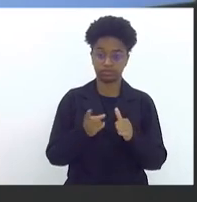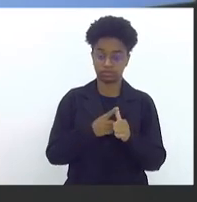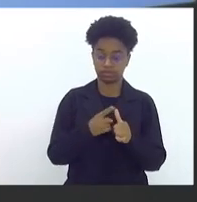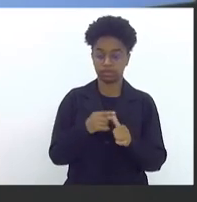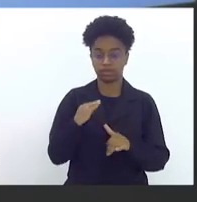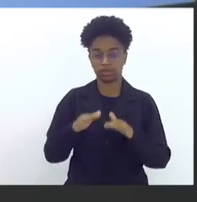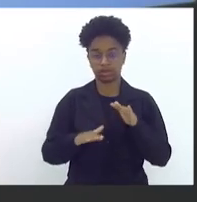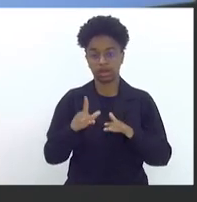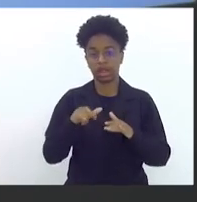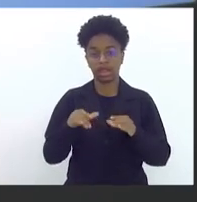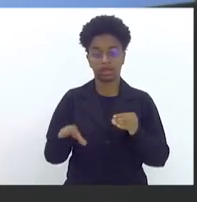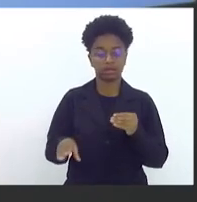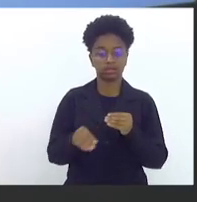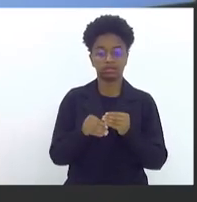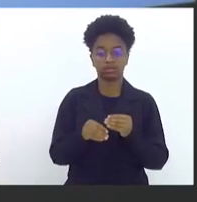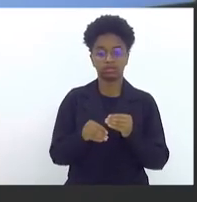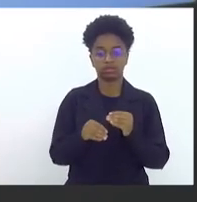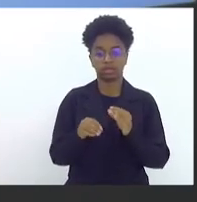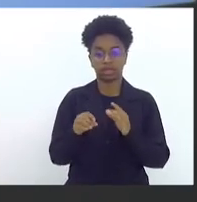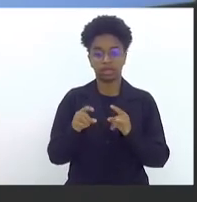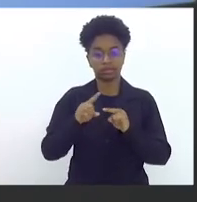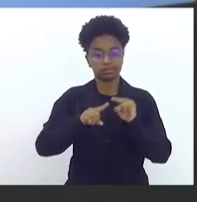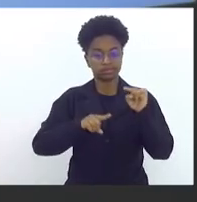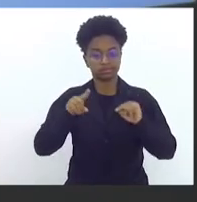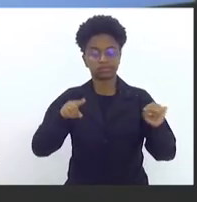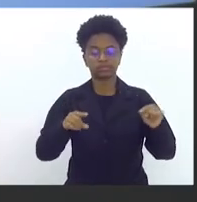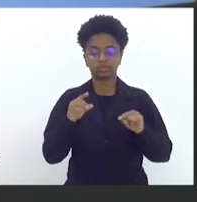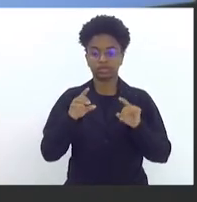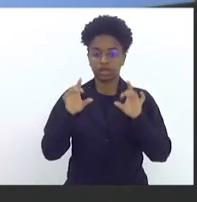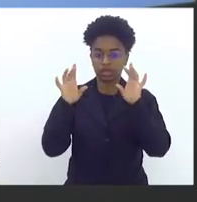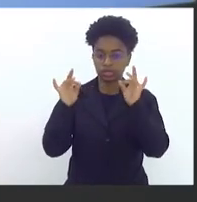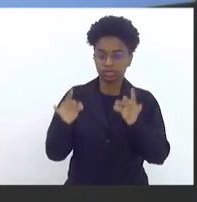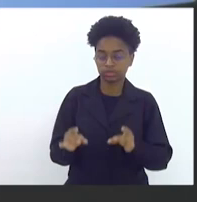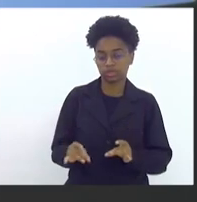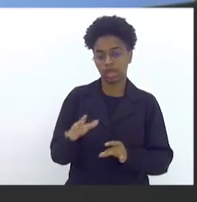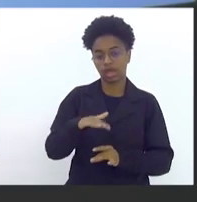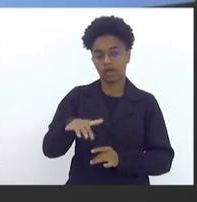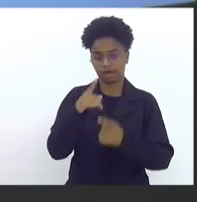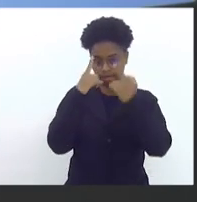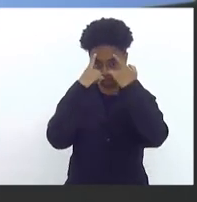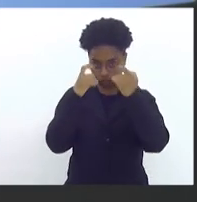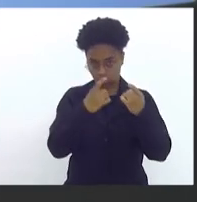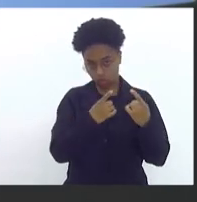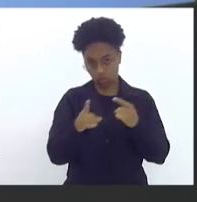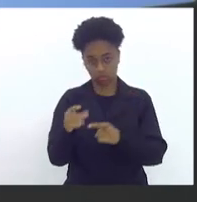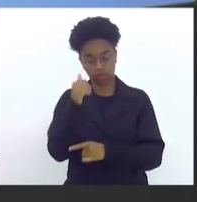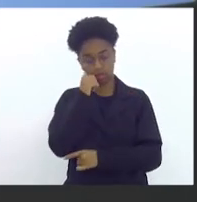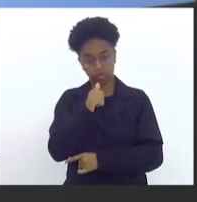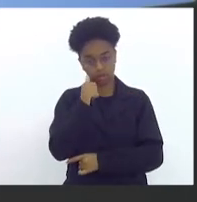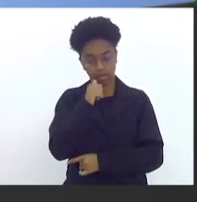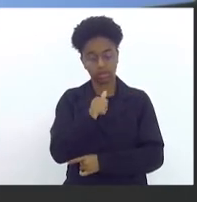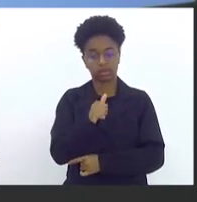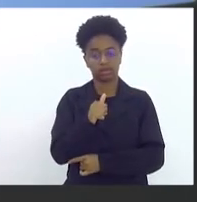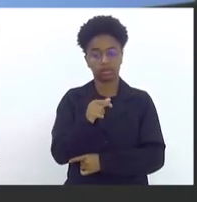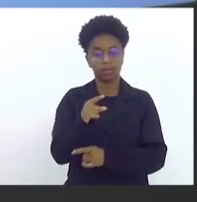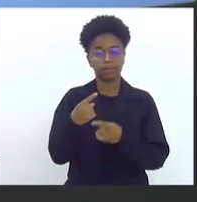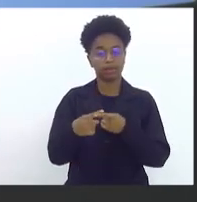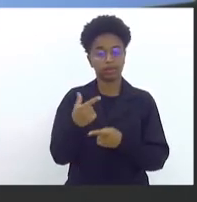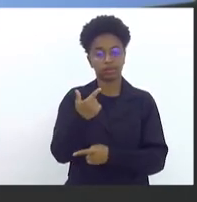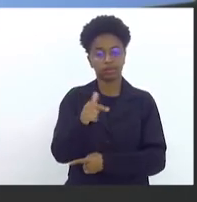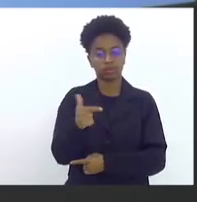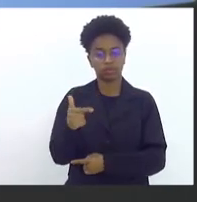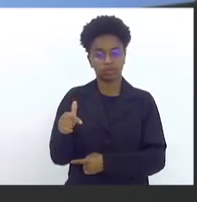seja a inclusão de uma estatística específica de violência cibernética contra mulheres e meninas a gente não tem